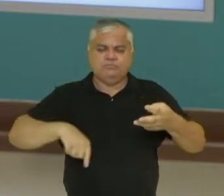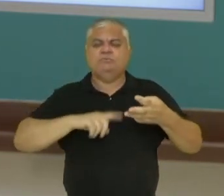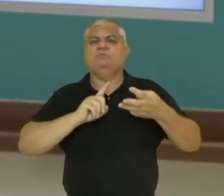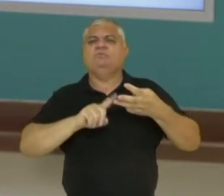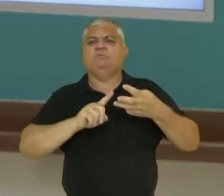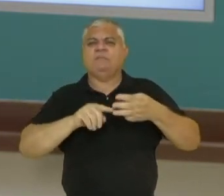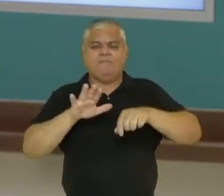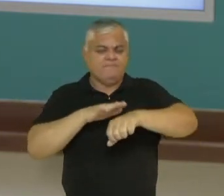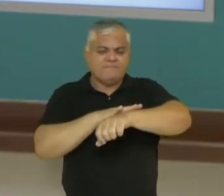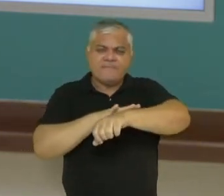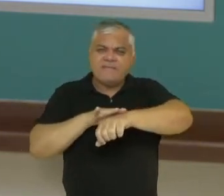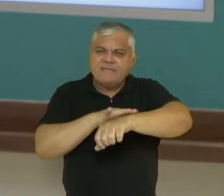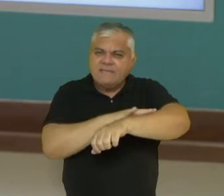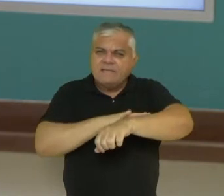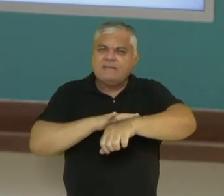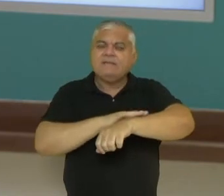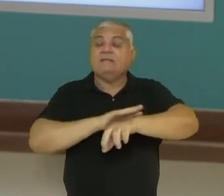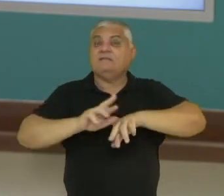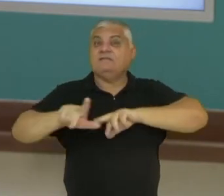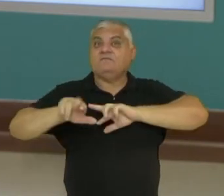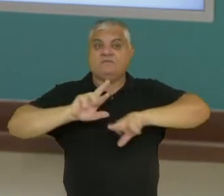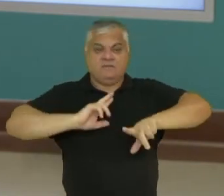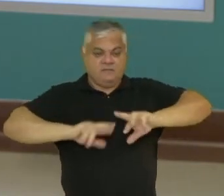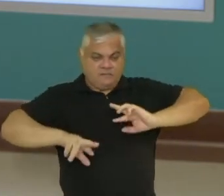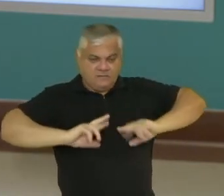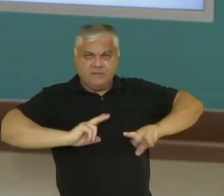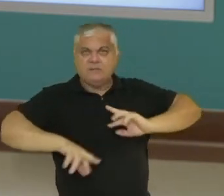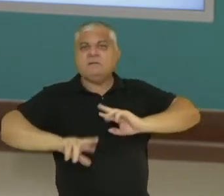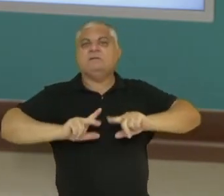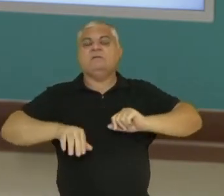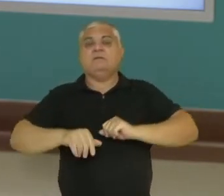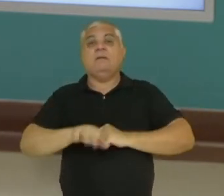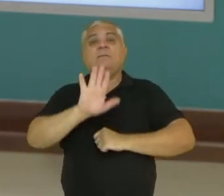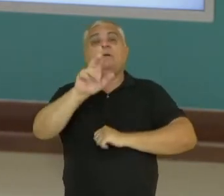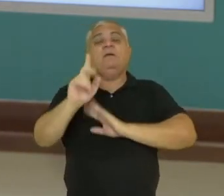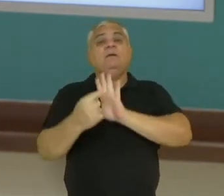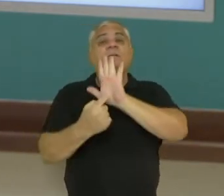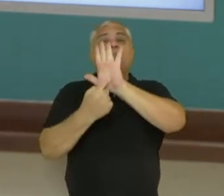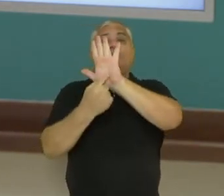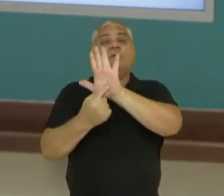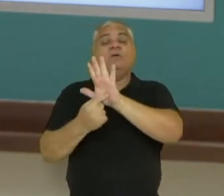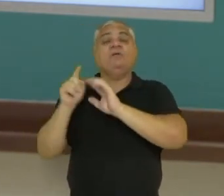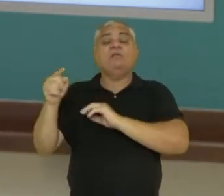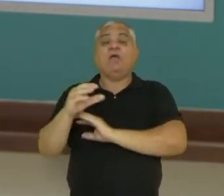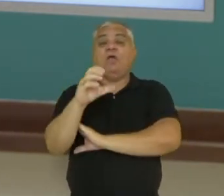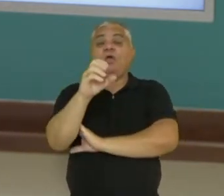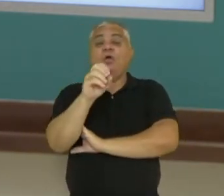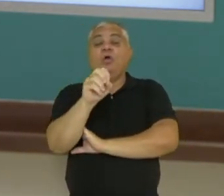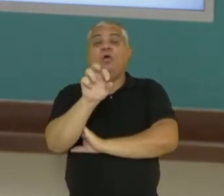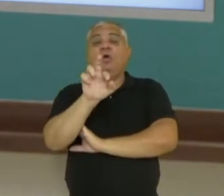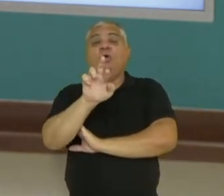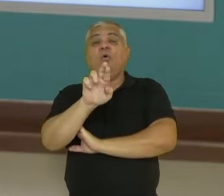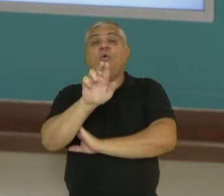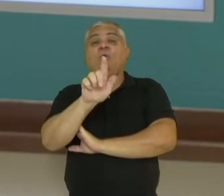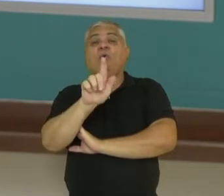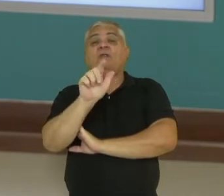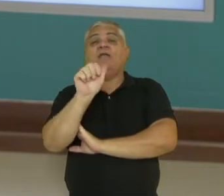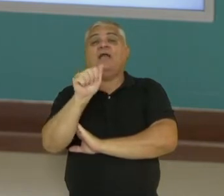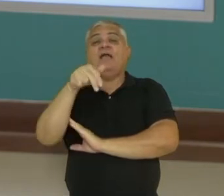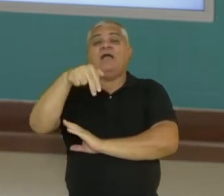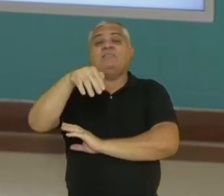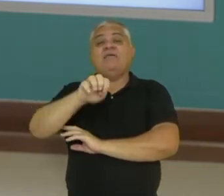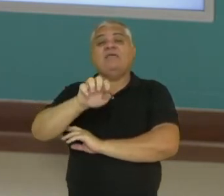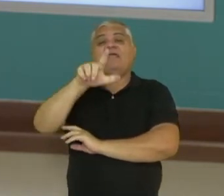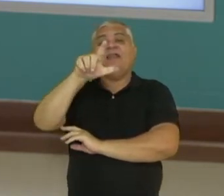da pele, elas são diferentes, ok? Mas eu quero mostrar para você as organelas citoplasmáticas,